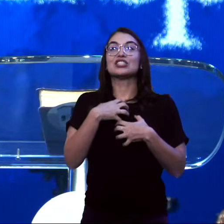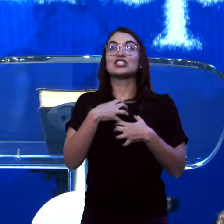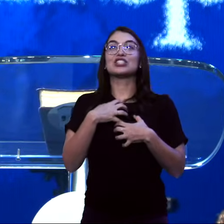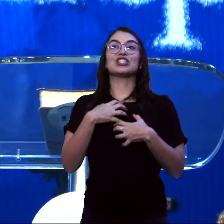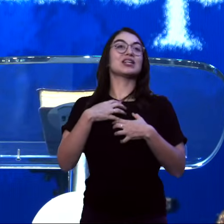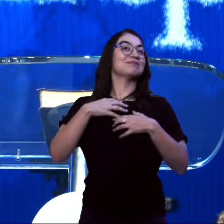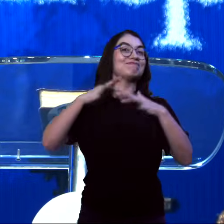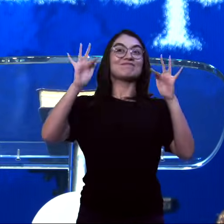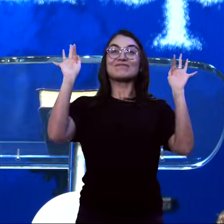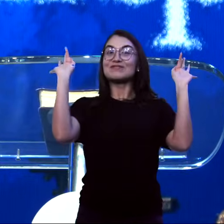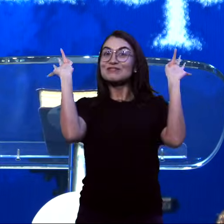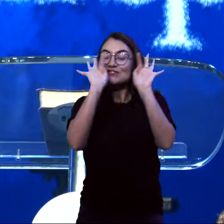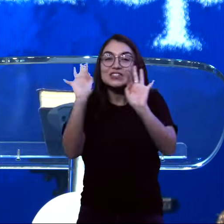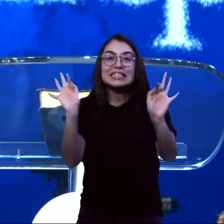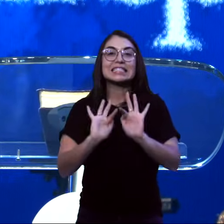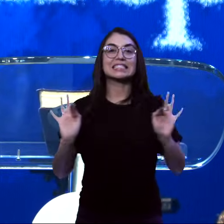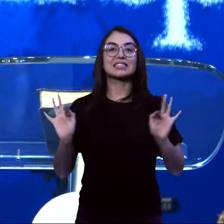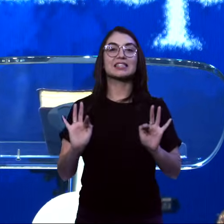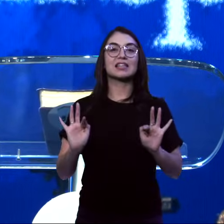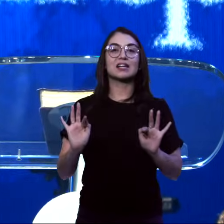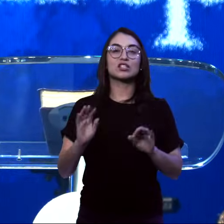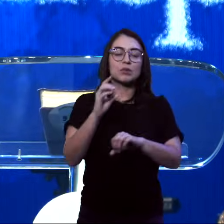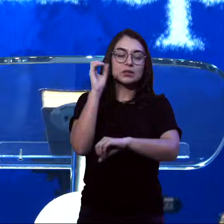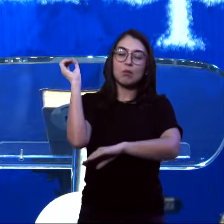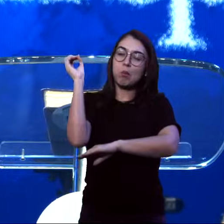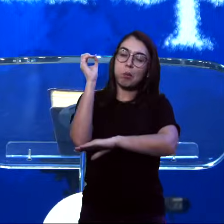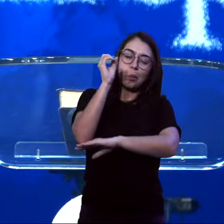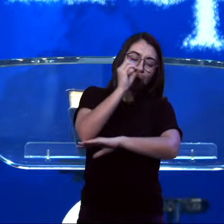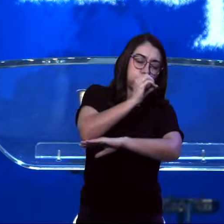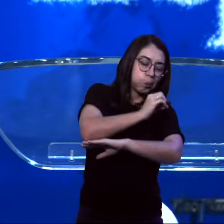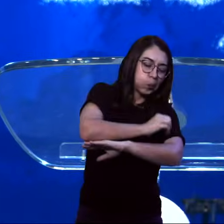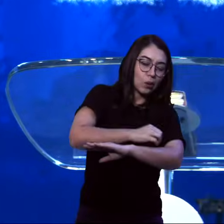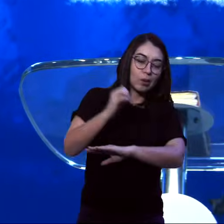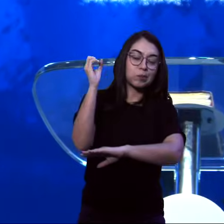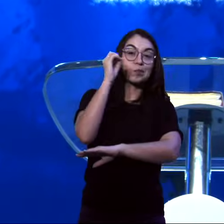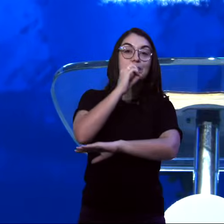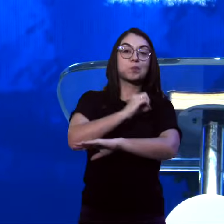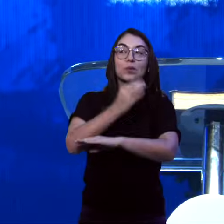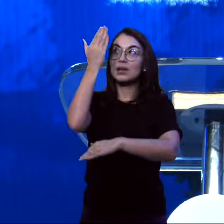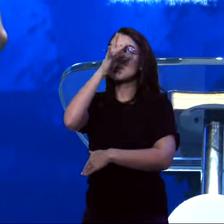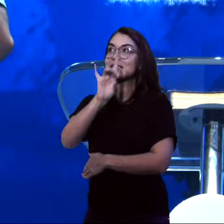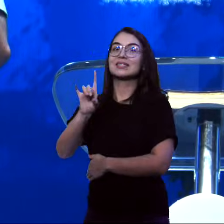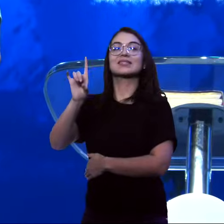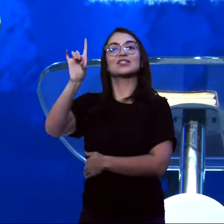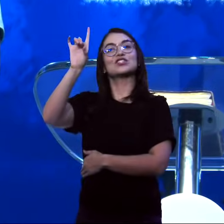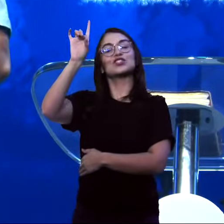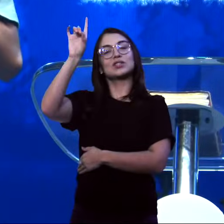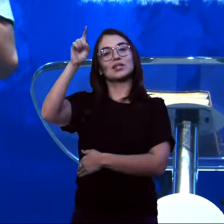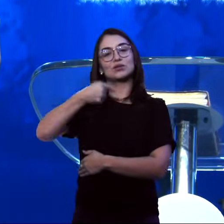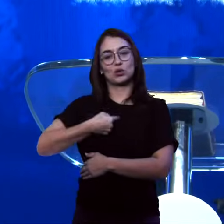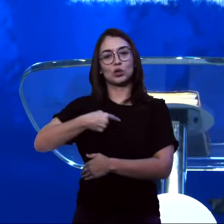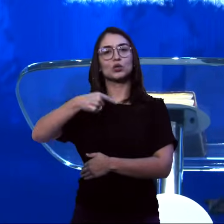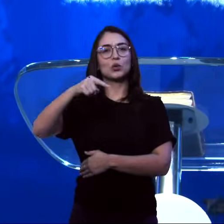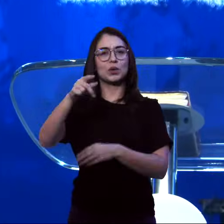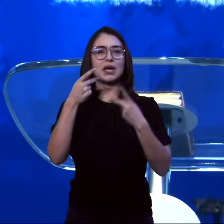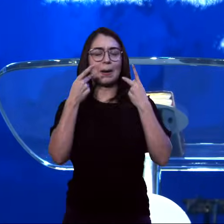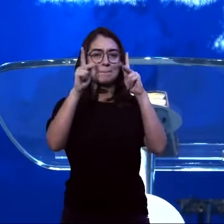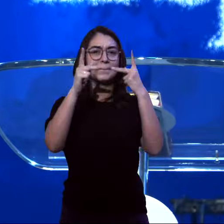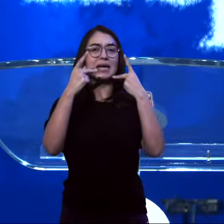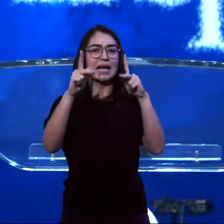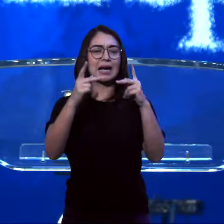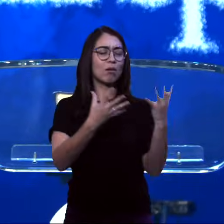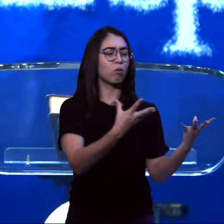na presença de Deus. E antes das cruzadas evangelísticas que ele fazia, onde milhares de pessoas iam para